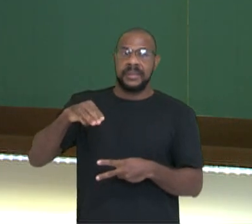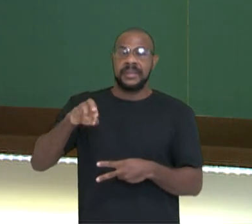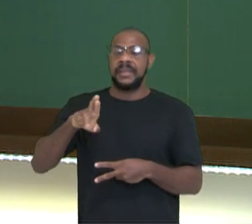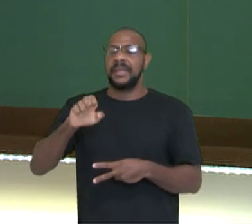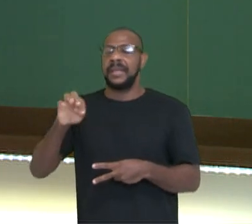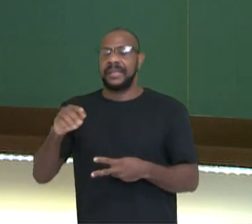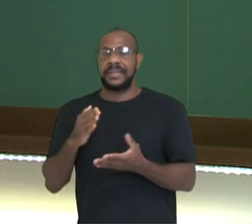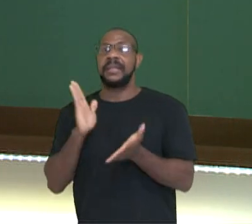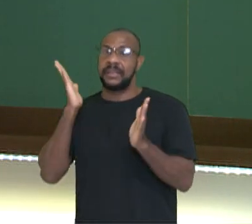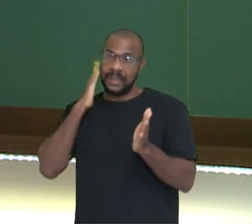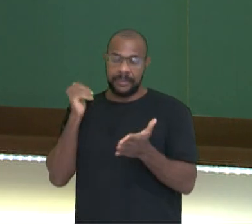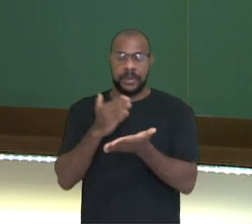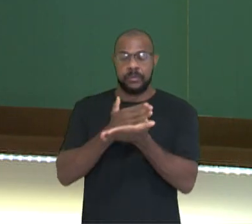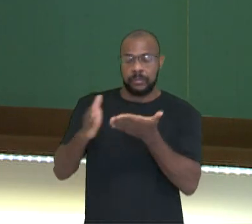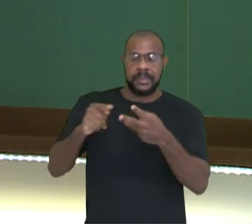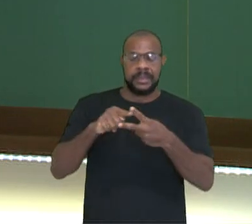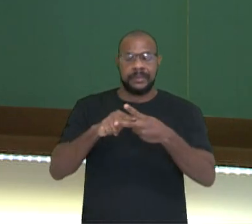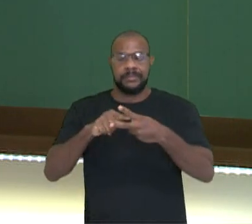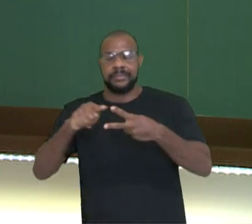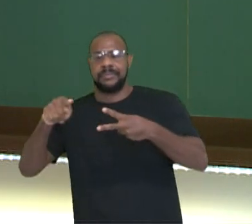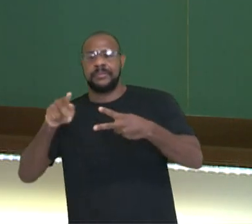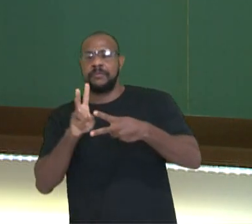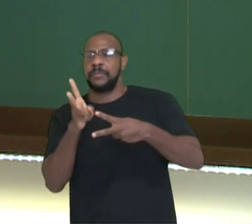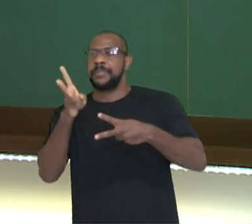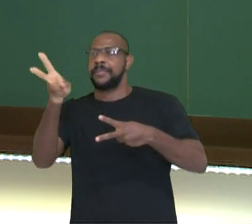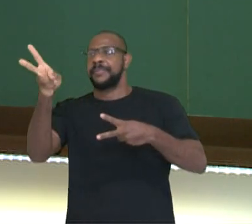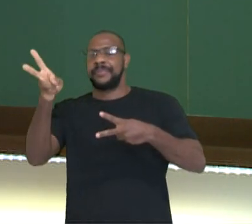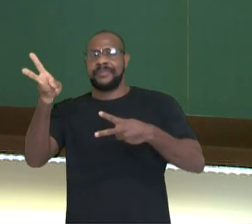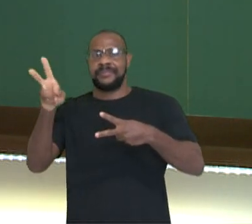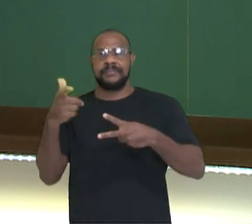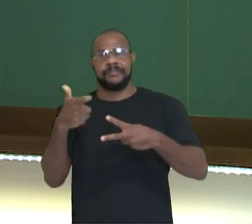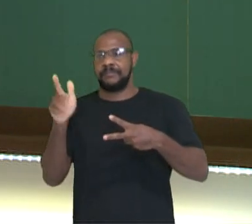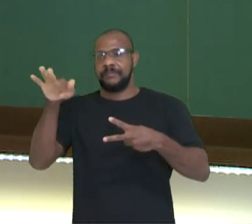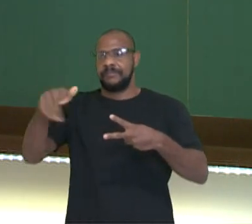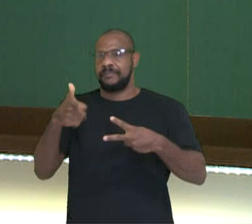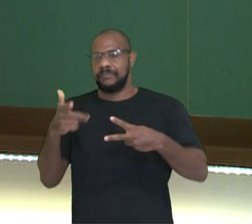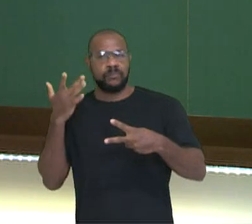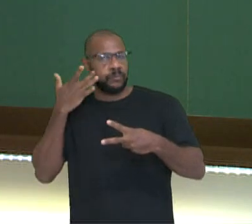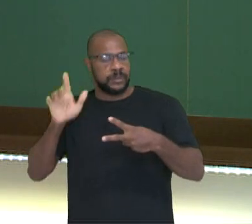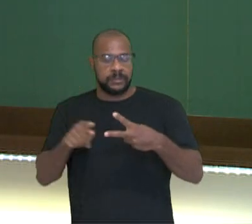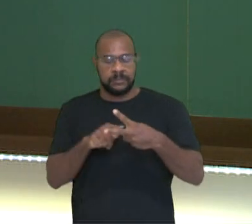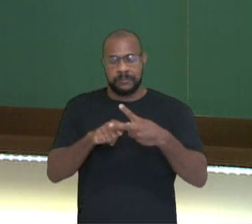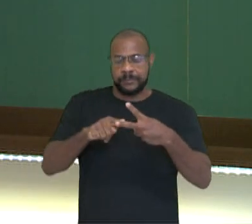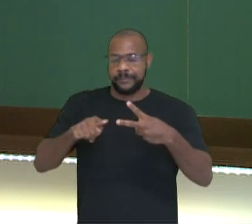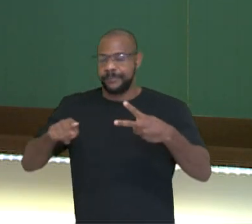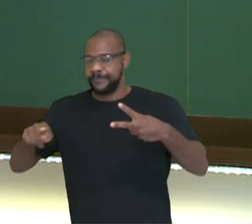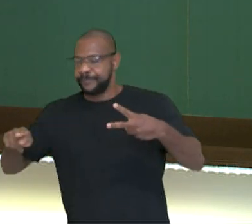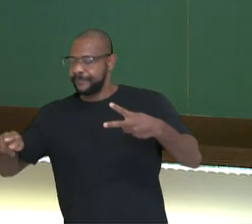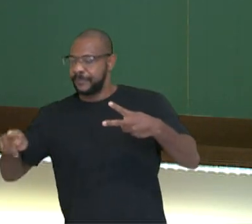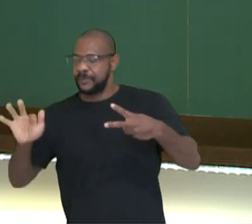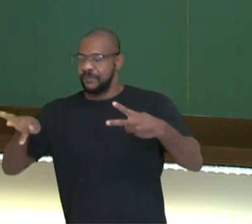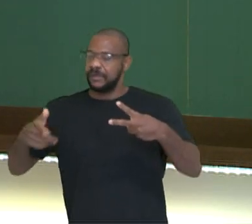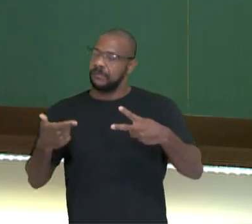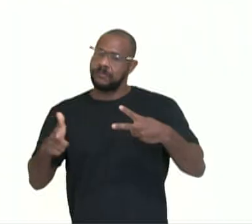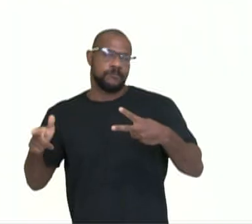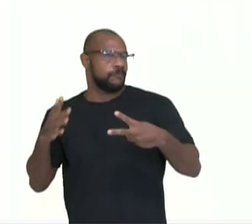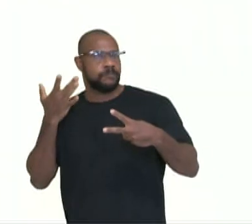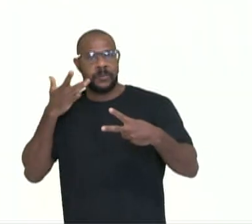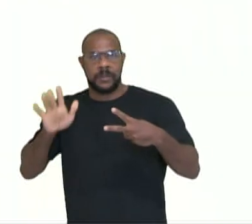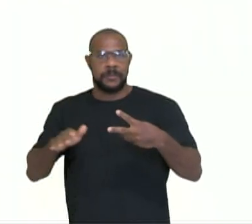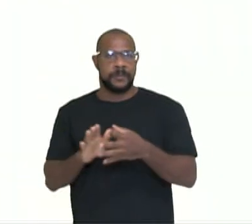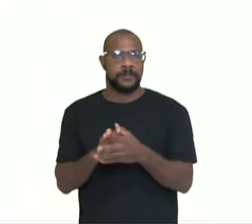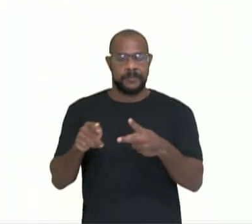termina. Essa região aqui é chamada de ângulo. Nesse caso, as duas semirretas recebem o nome de lado